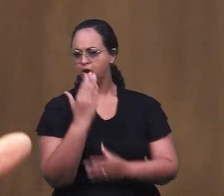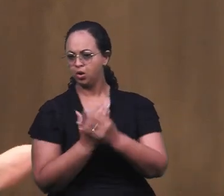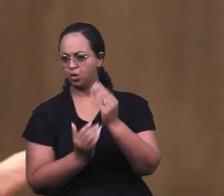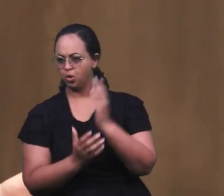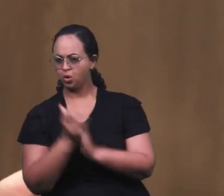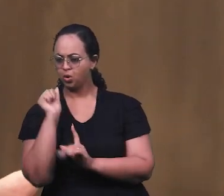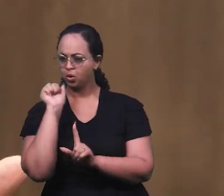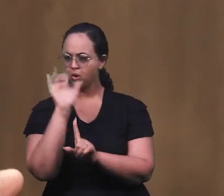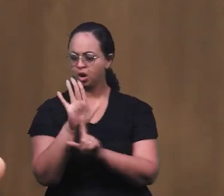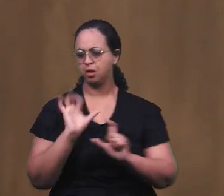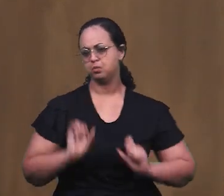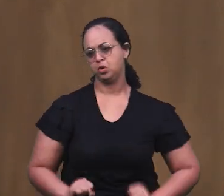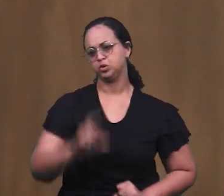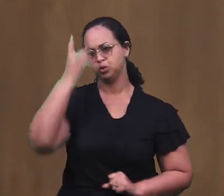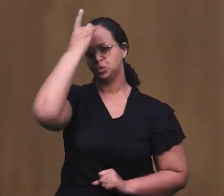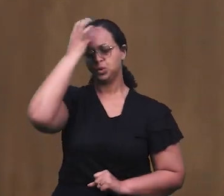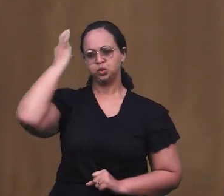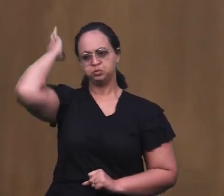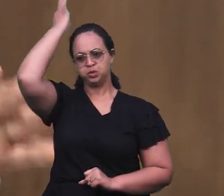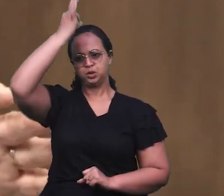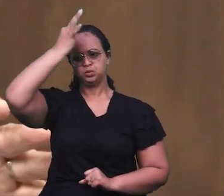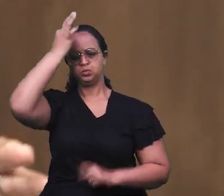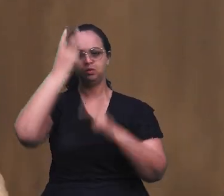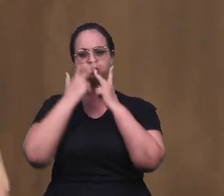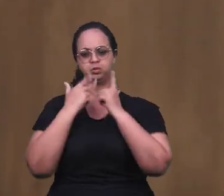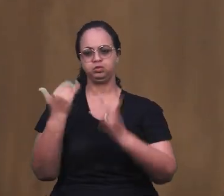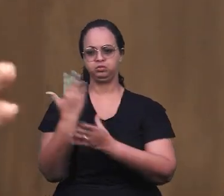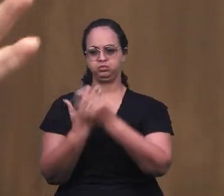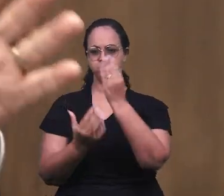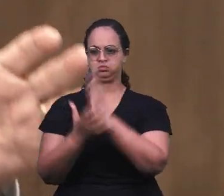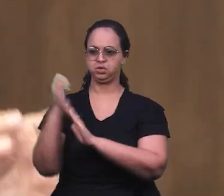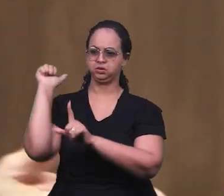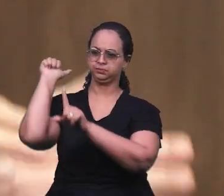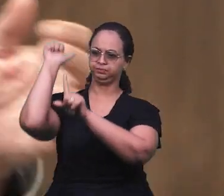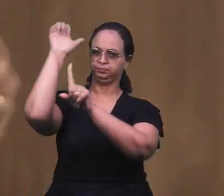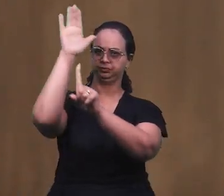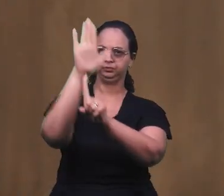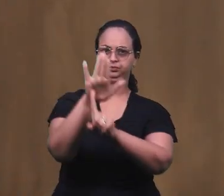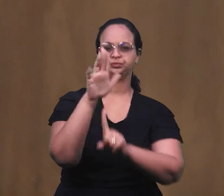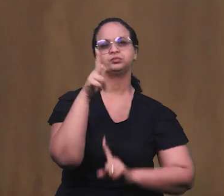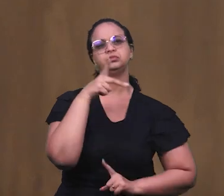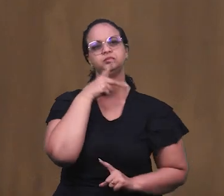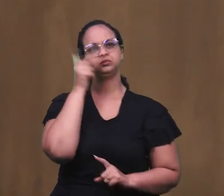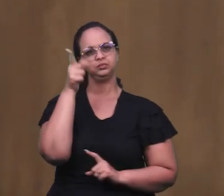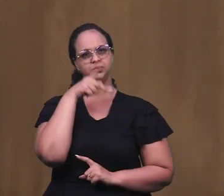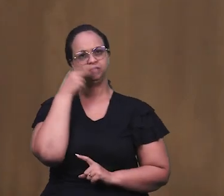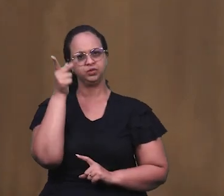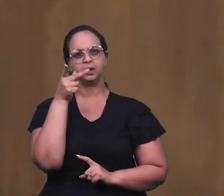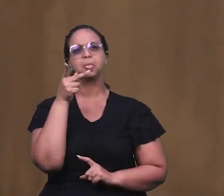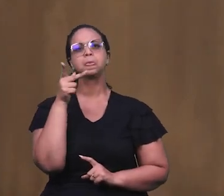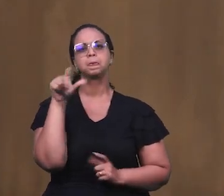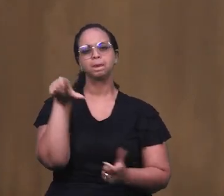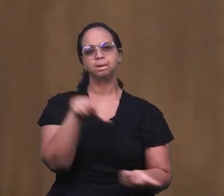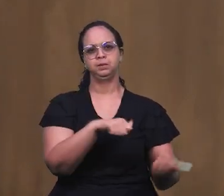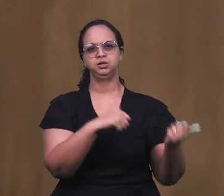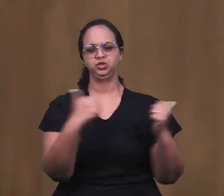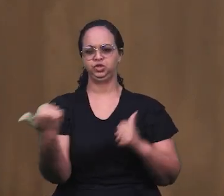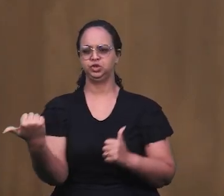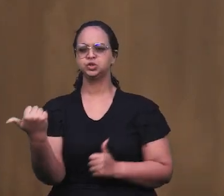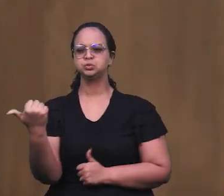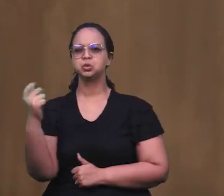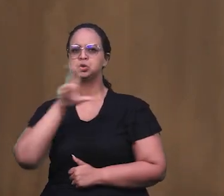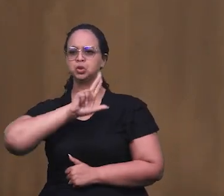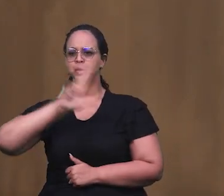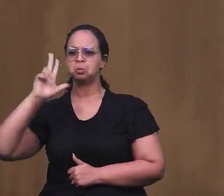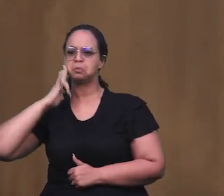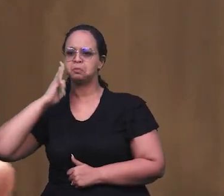o Senhor se manifeste em dons espirituais, vamos impor as mãos, vamos pronunciar o batismo em nome do Pai, do Filho e do